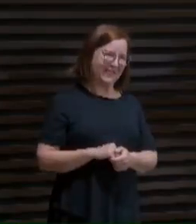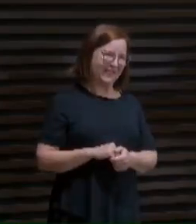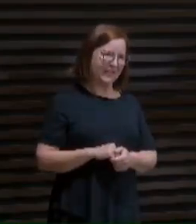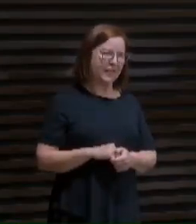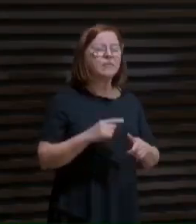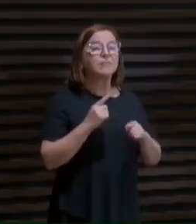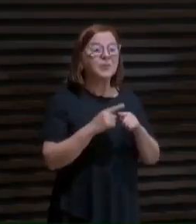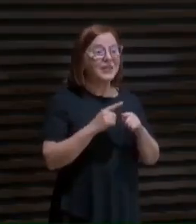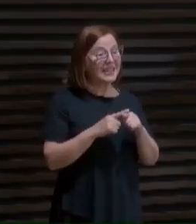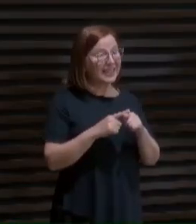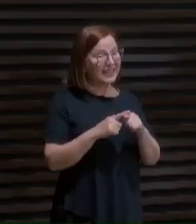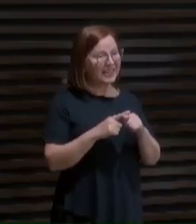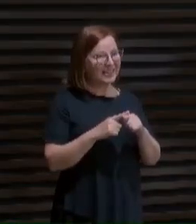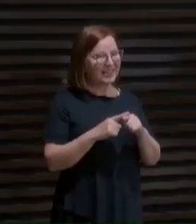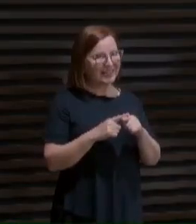Por quê?